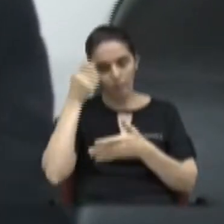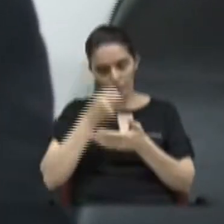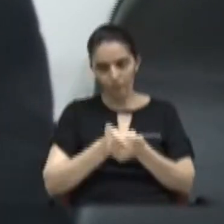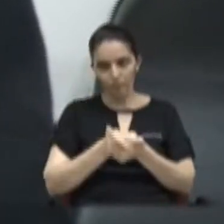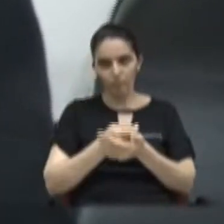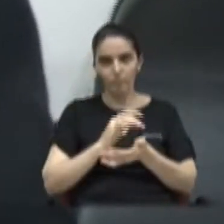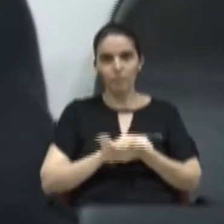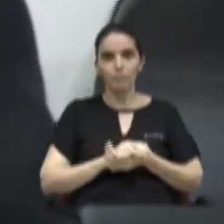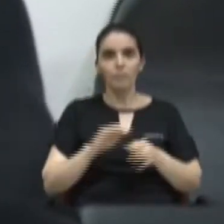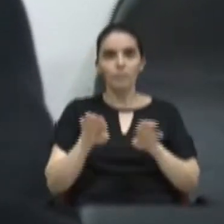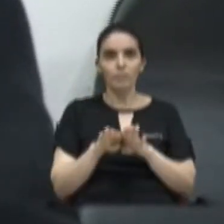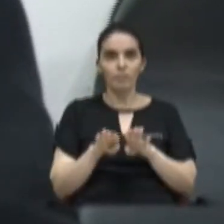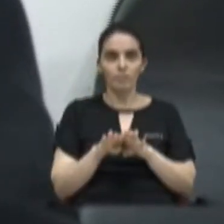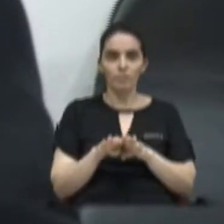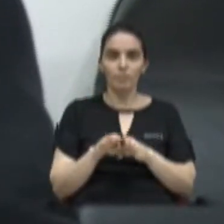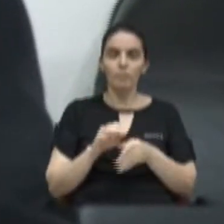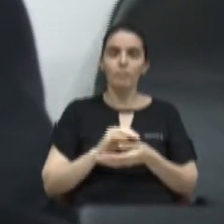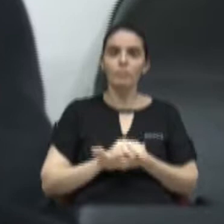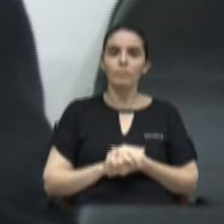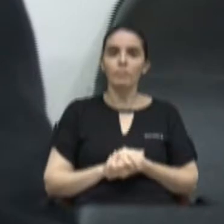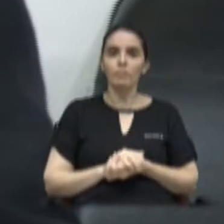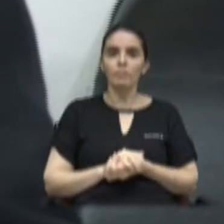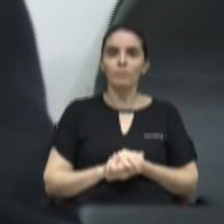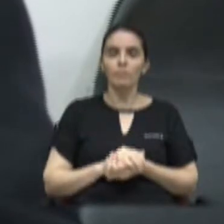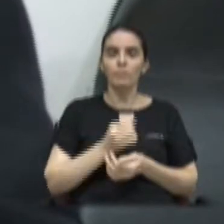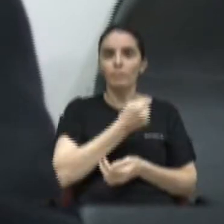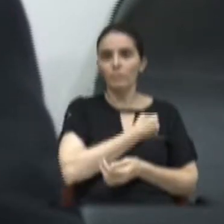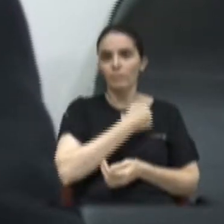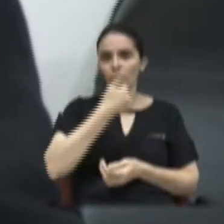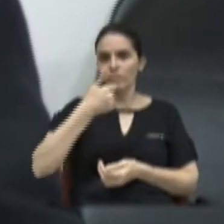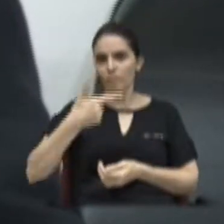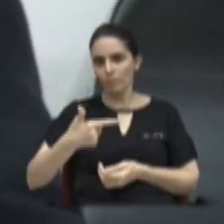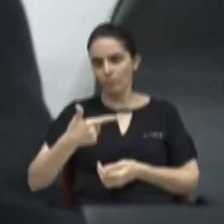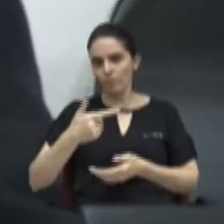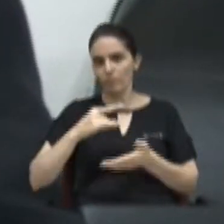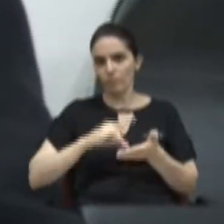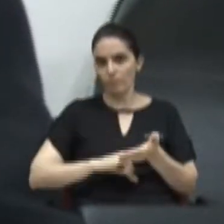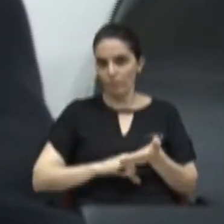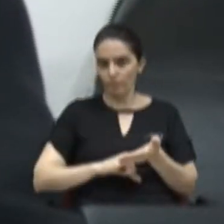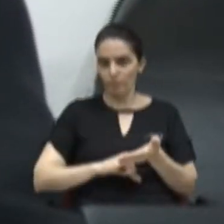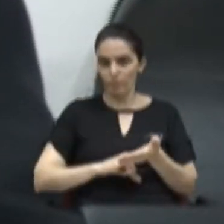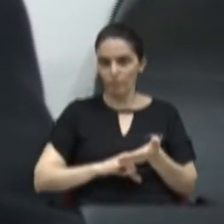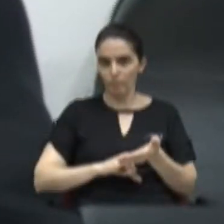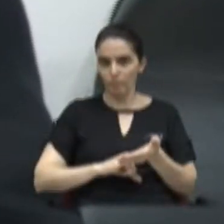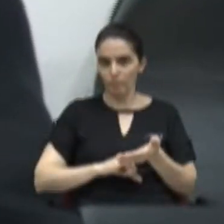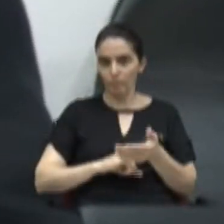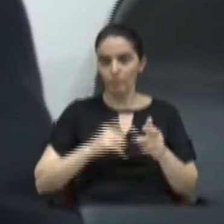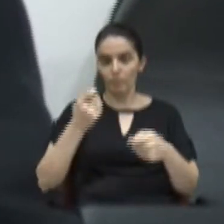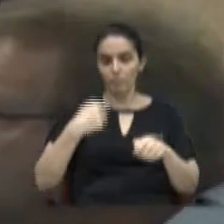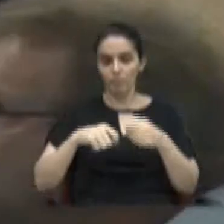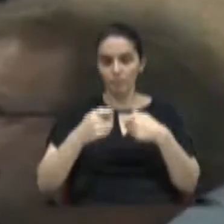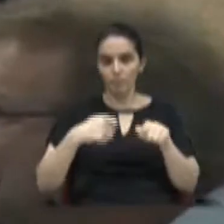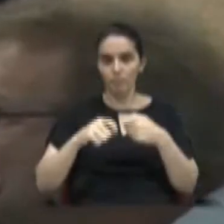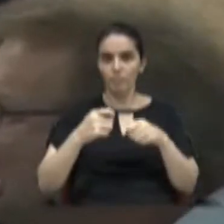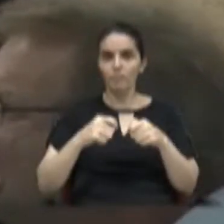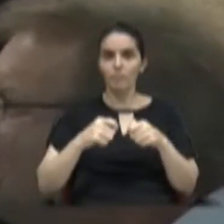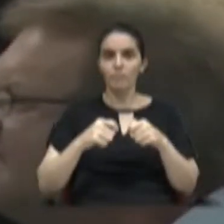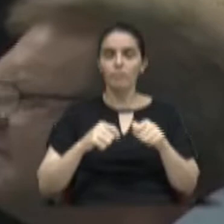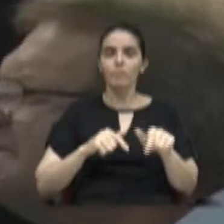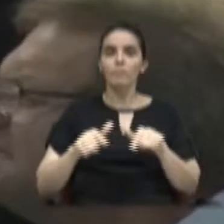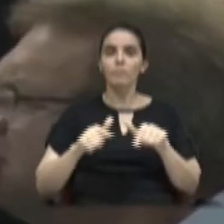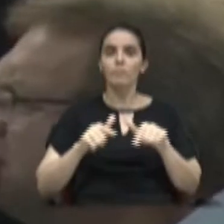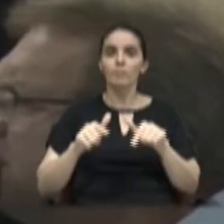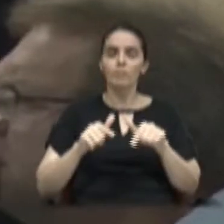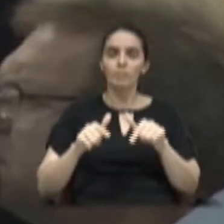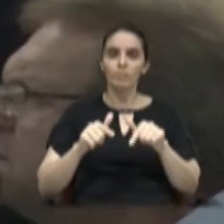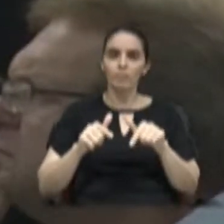de aditamento número 12 ao contrato de concessão de gestão do sistema e serviços